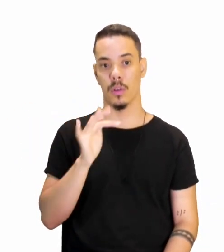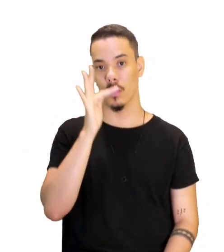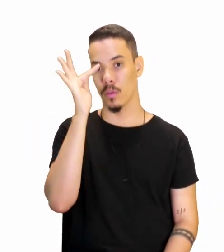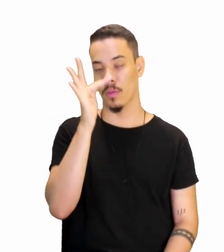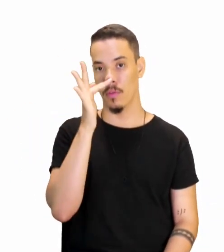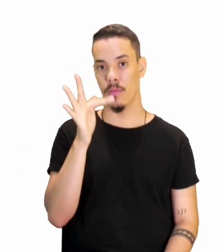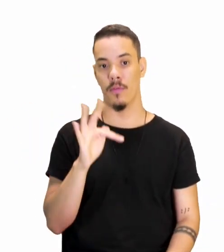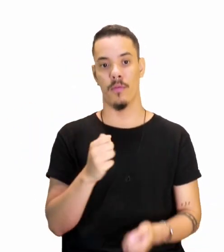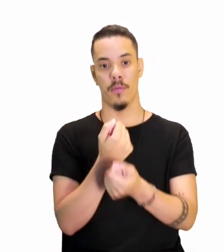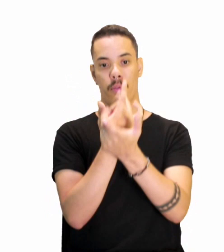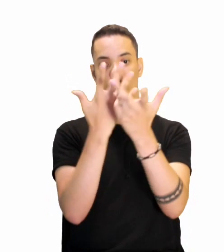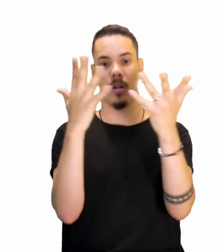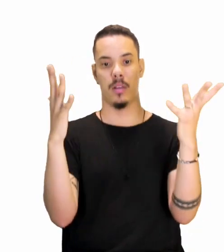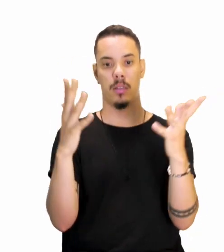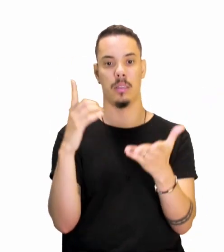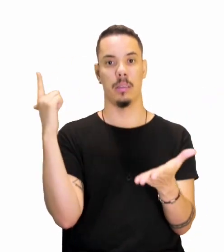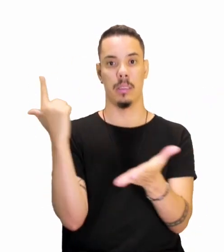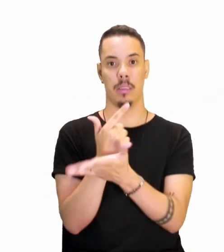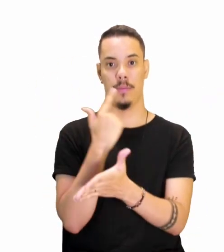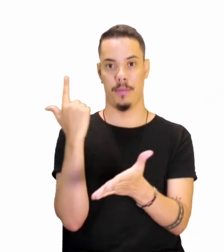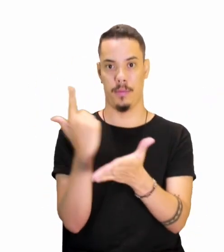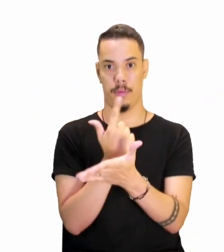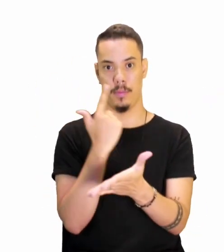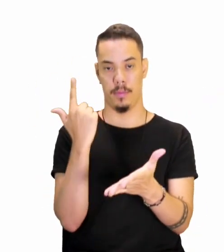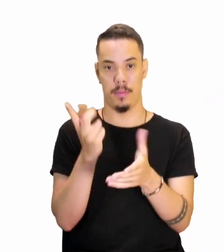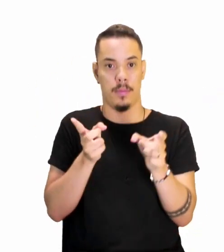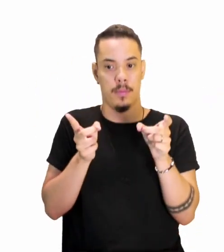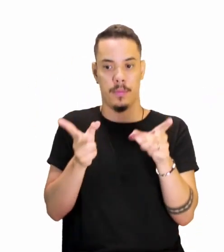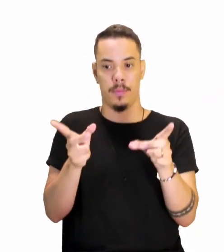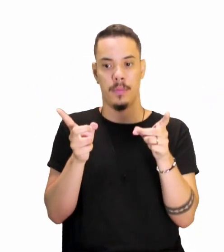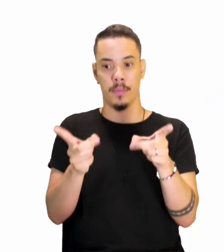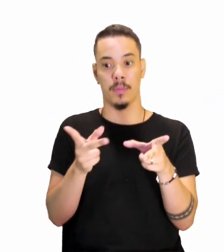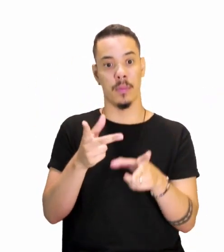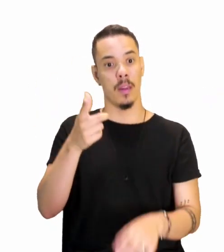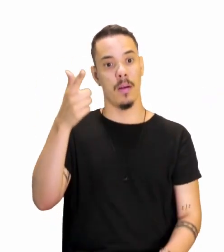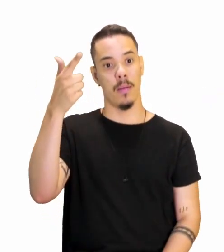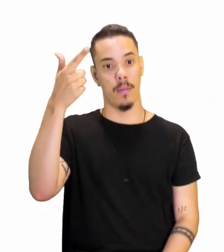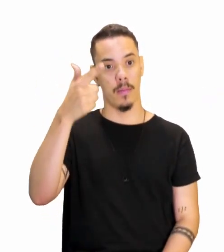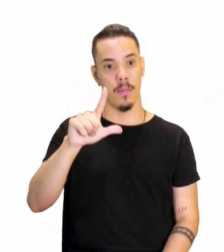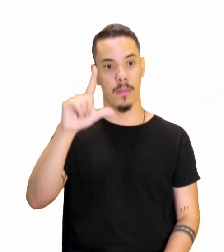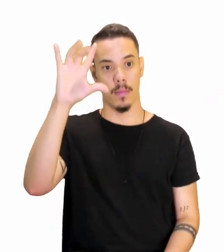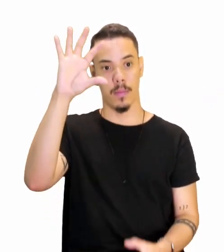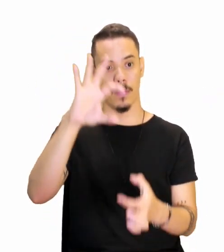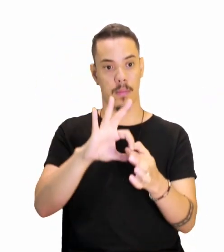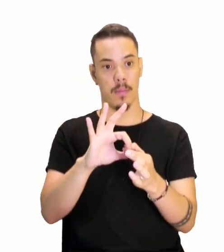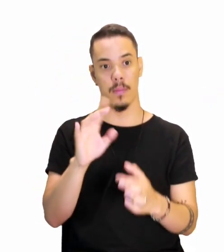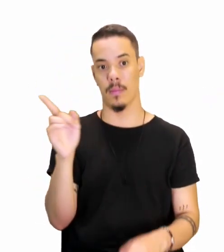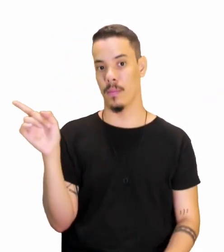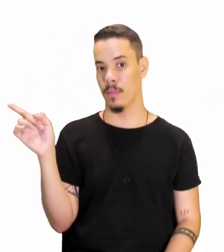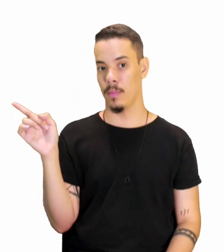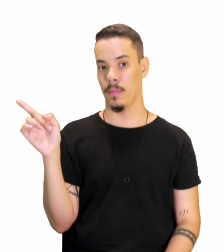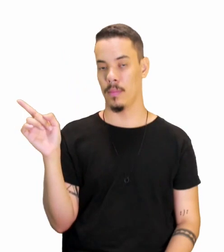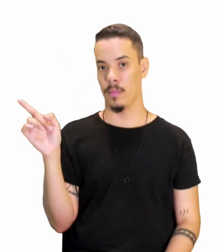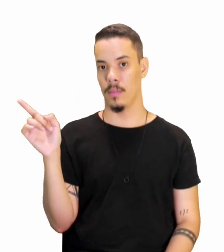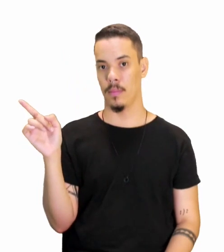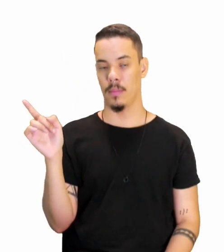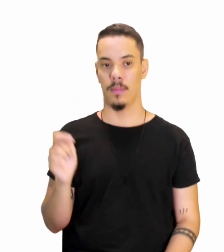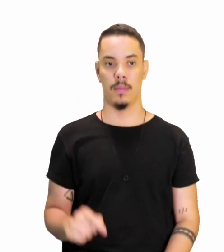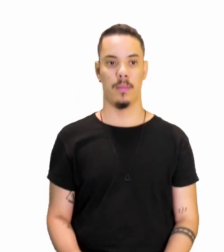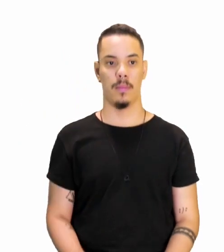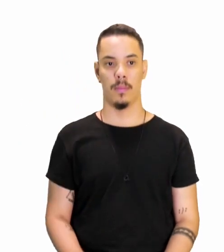floresta, livraria. Olha a relação. Repetindo aqui, Amadinho, ó, aqui é